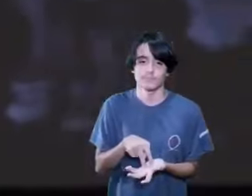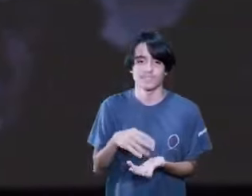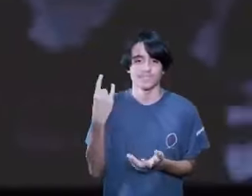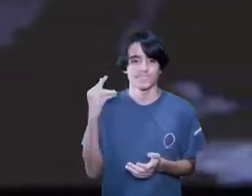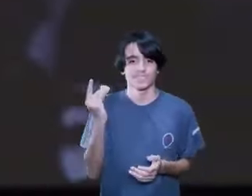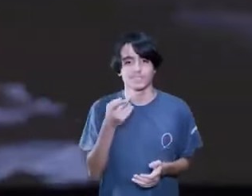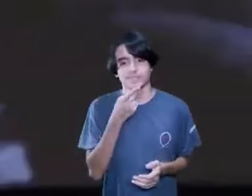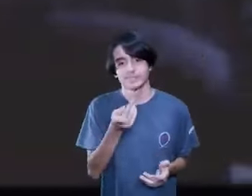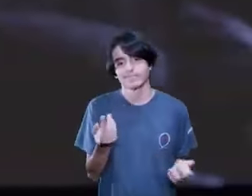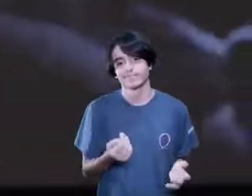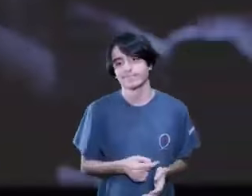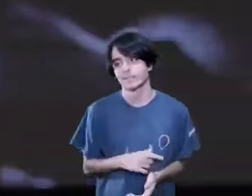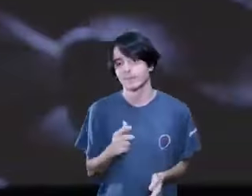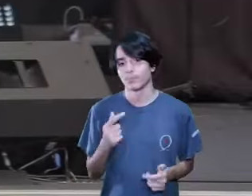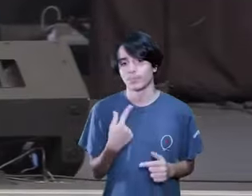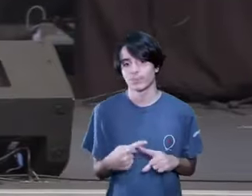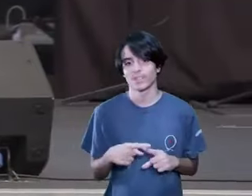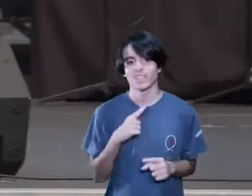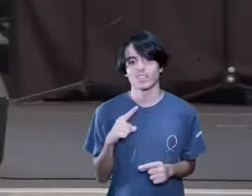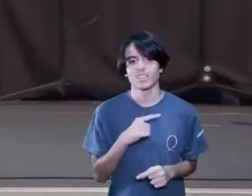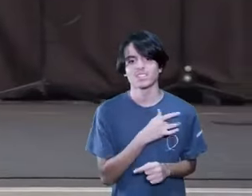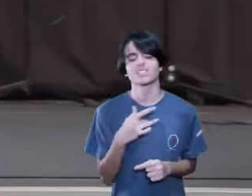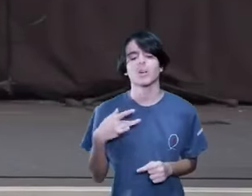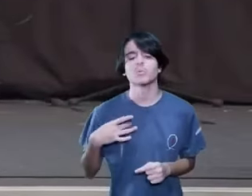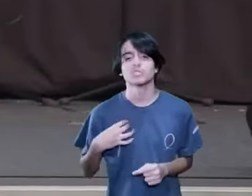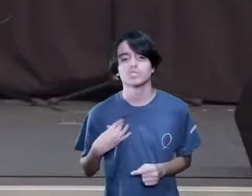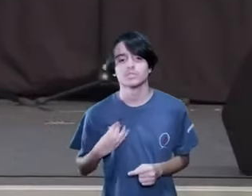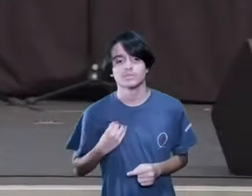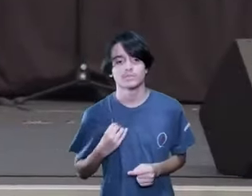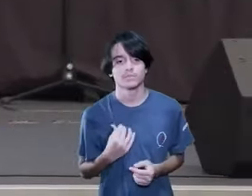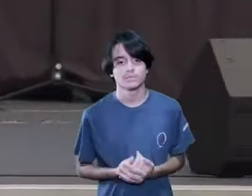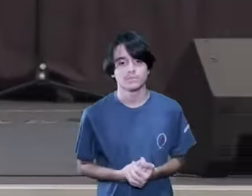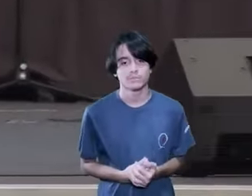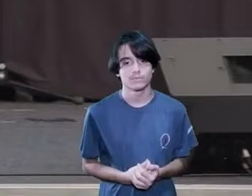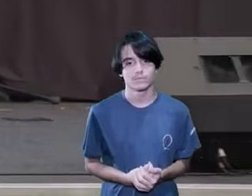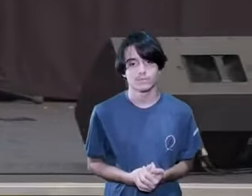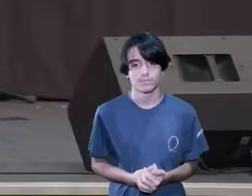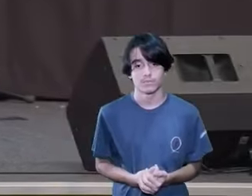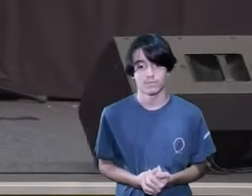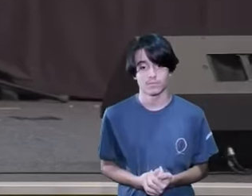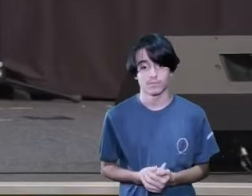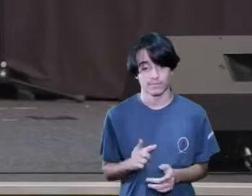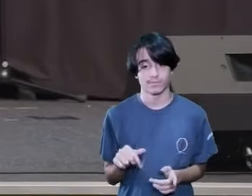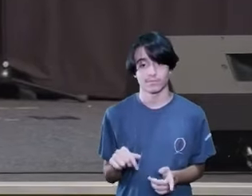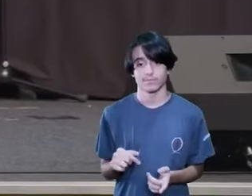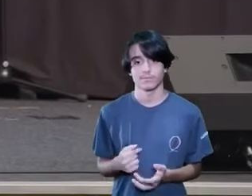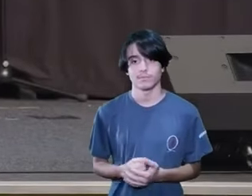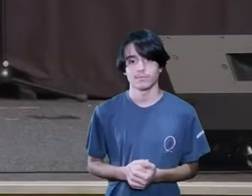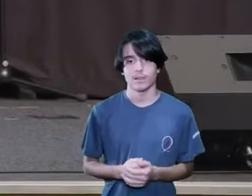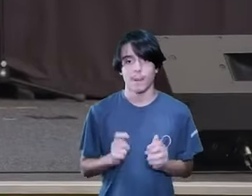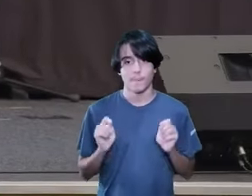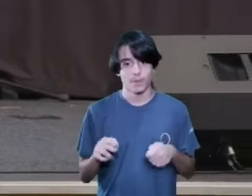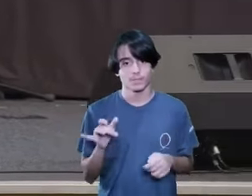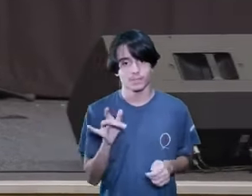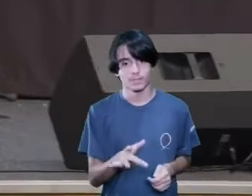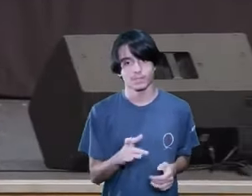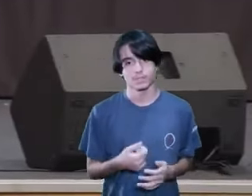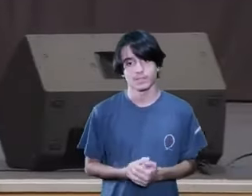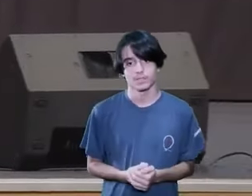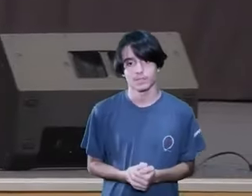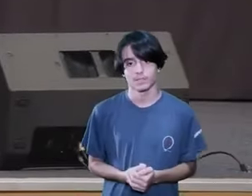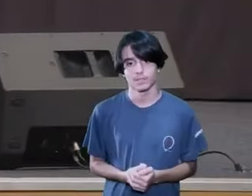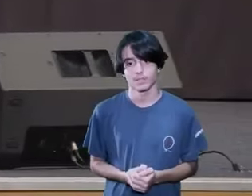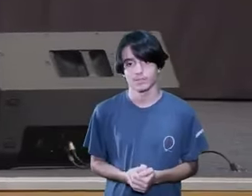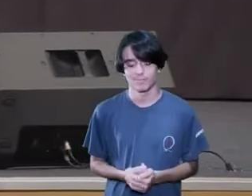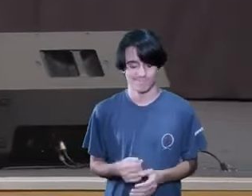Satanás falou, ah, está com saúde, um homem com saúde ainda, falou, ah, essa é a questão, pode tocar. Chagas